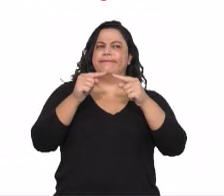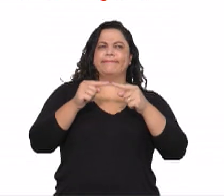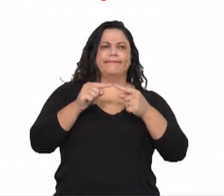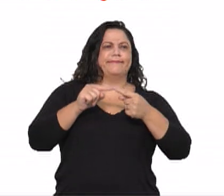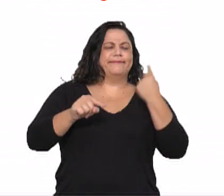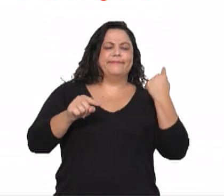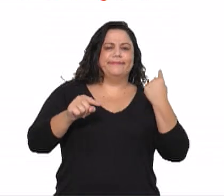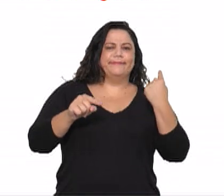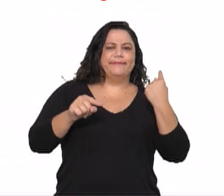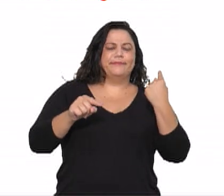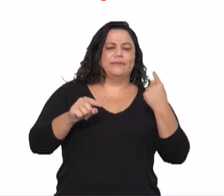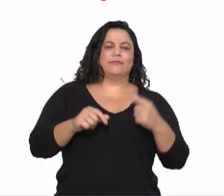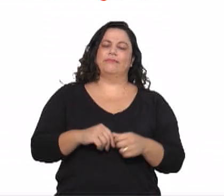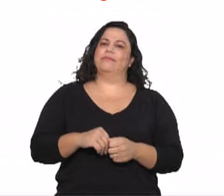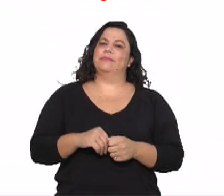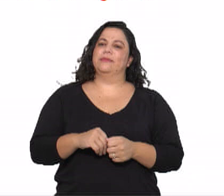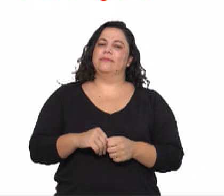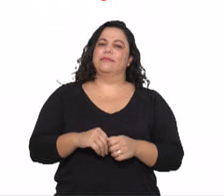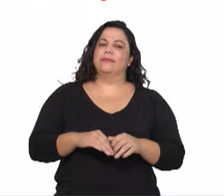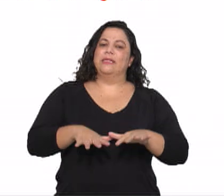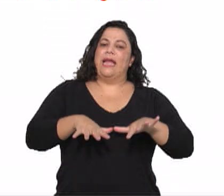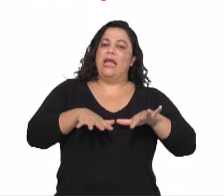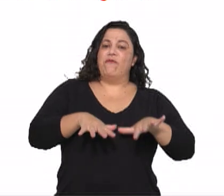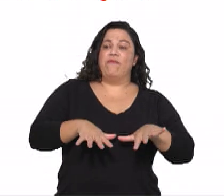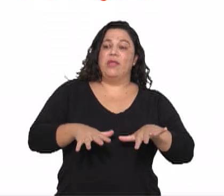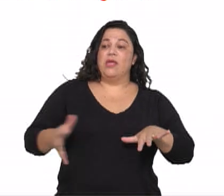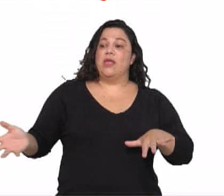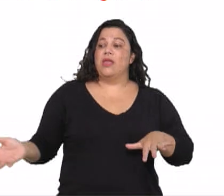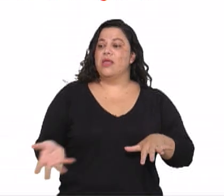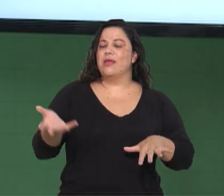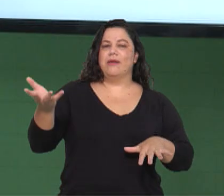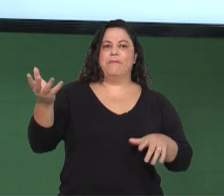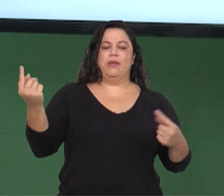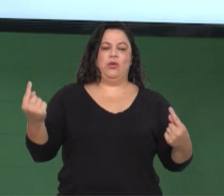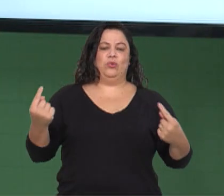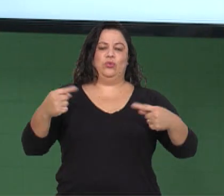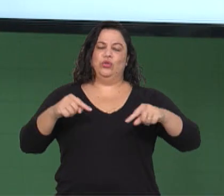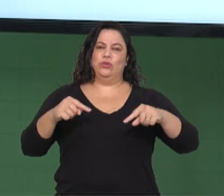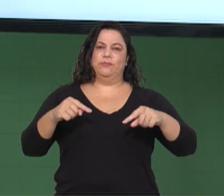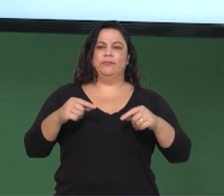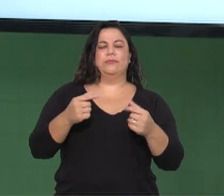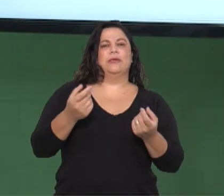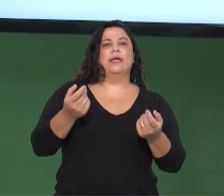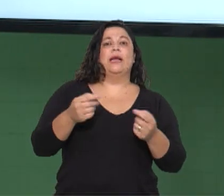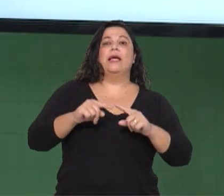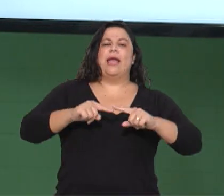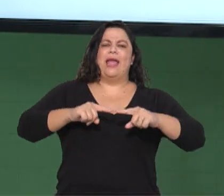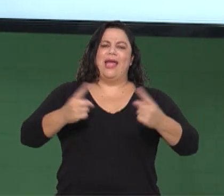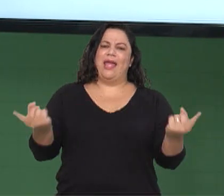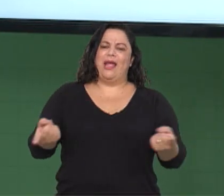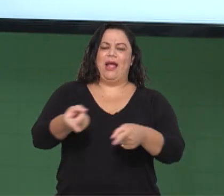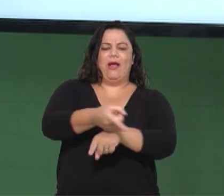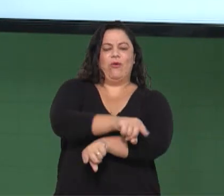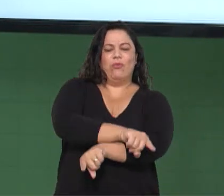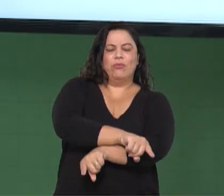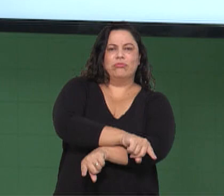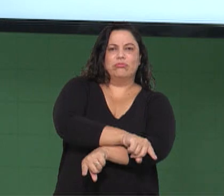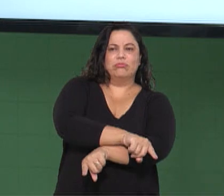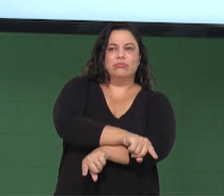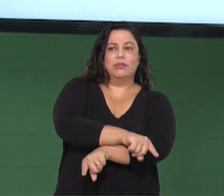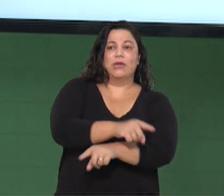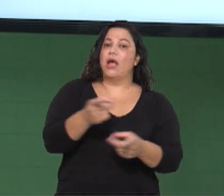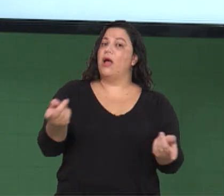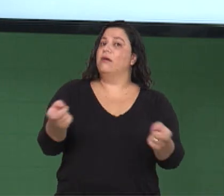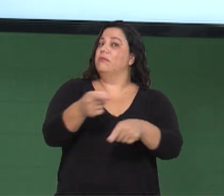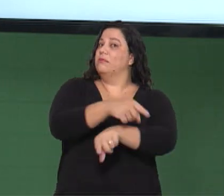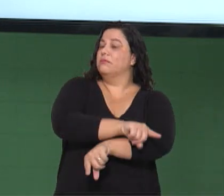permanente e de repente. Já não são coisas opostas. Se eu for procurar lá no dicionário de antônimos, eu não